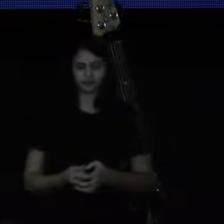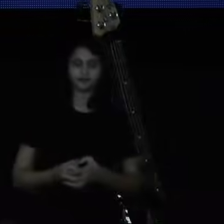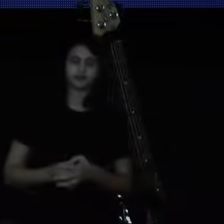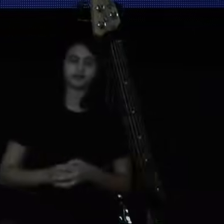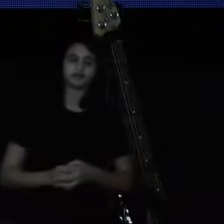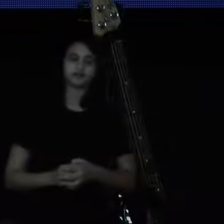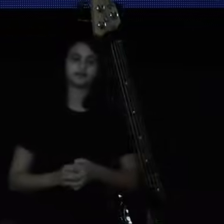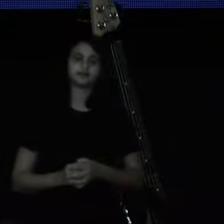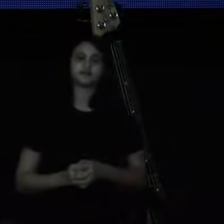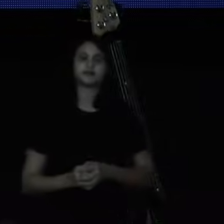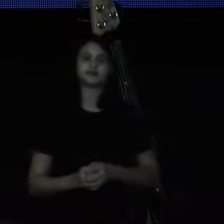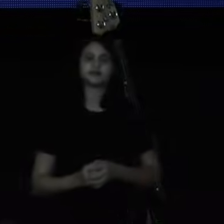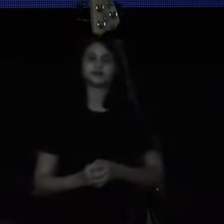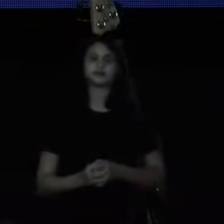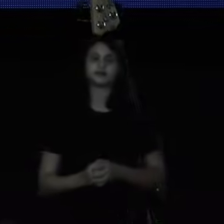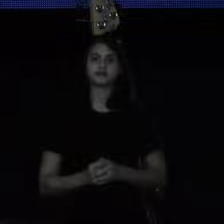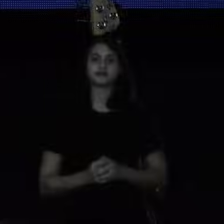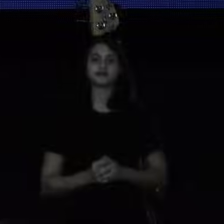Eu e você,